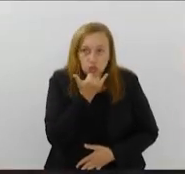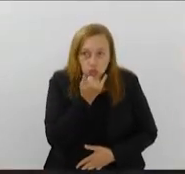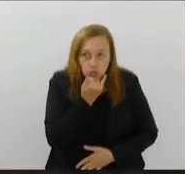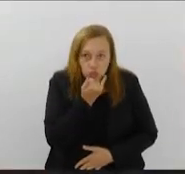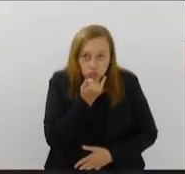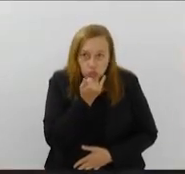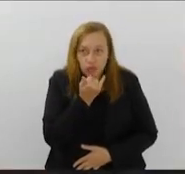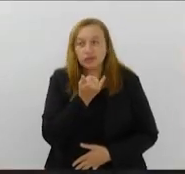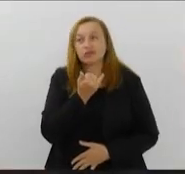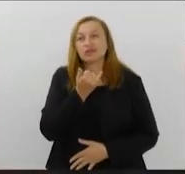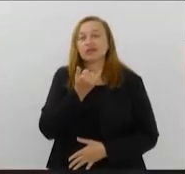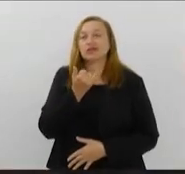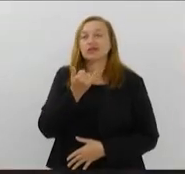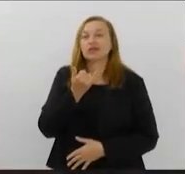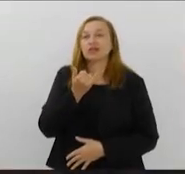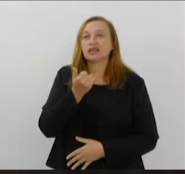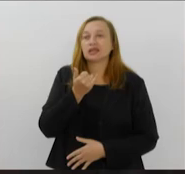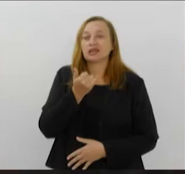pelo engano.